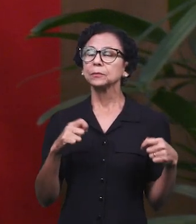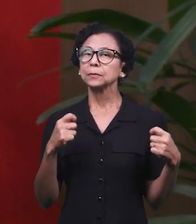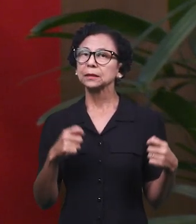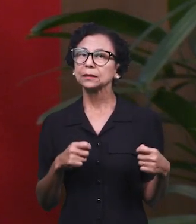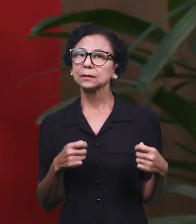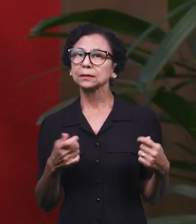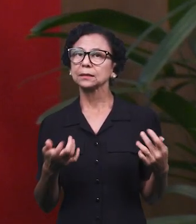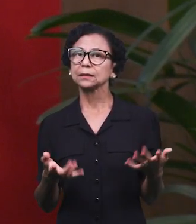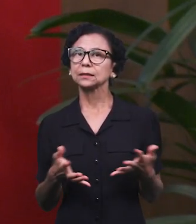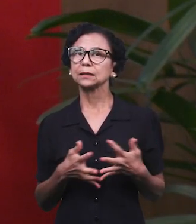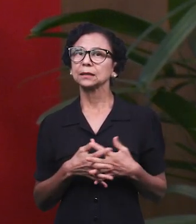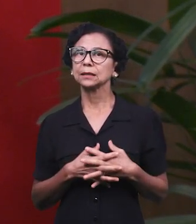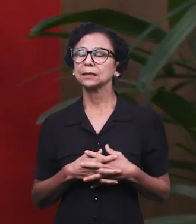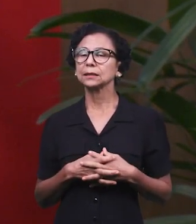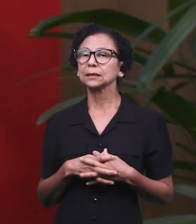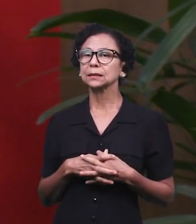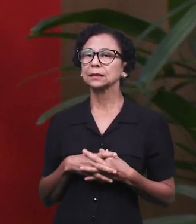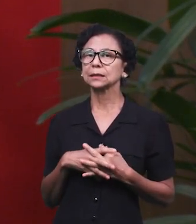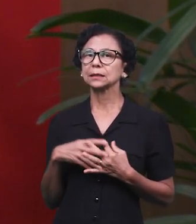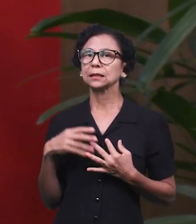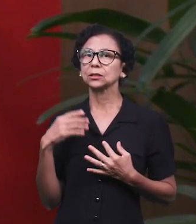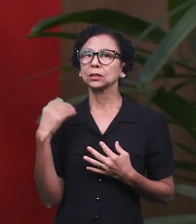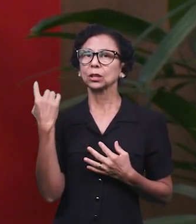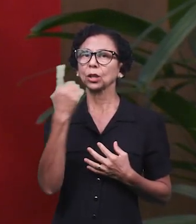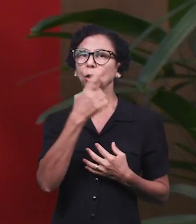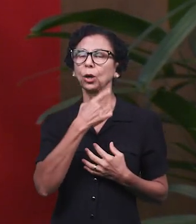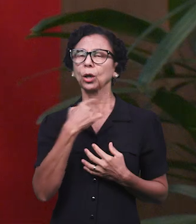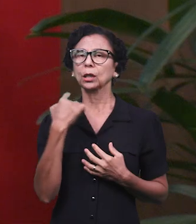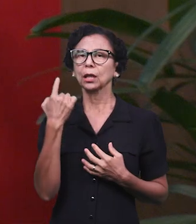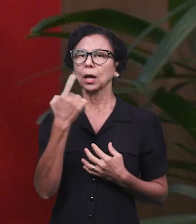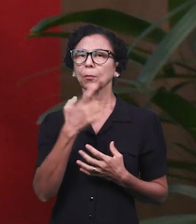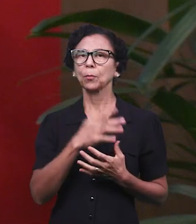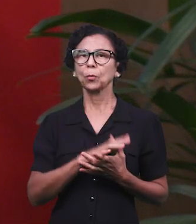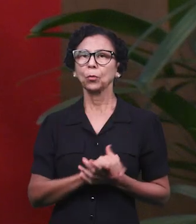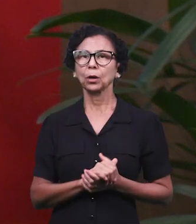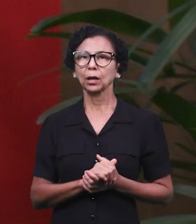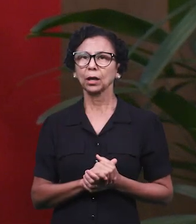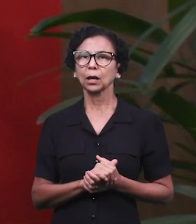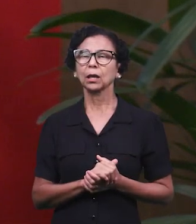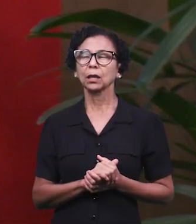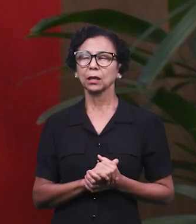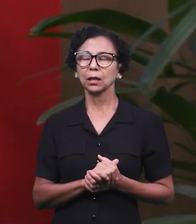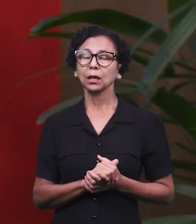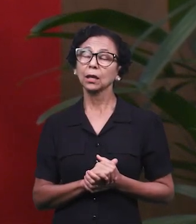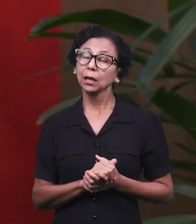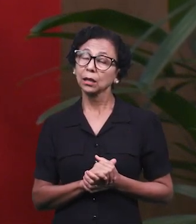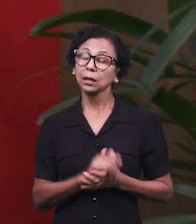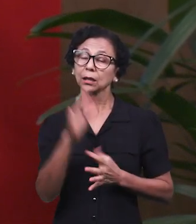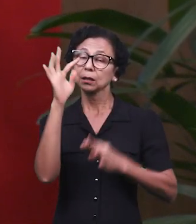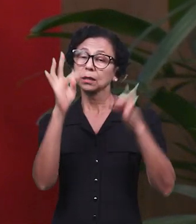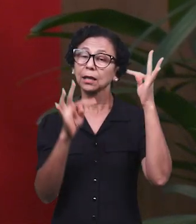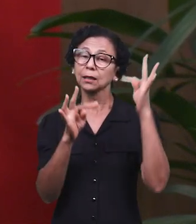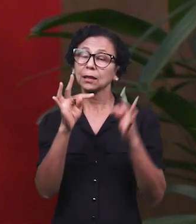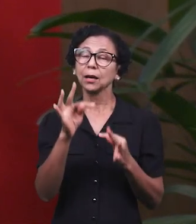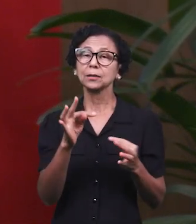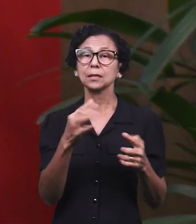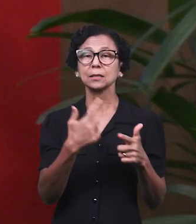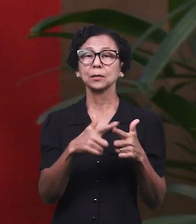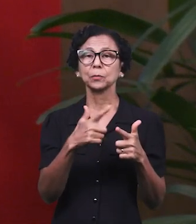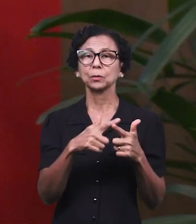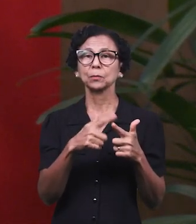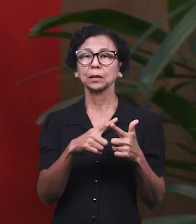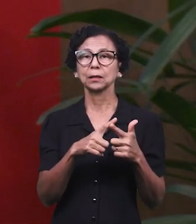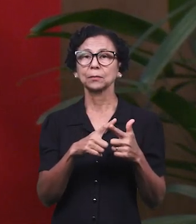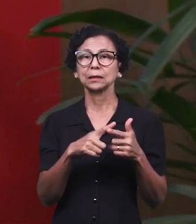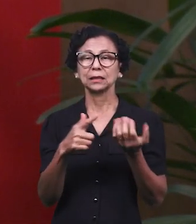de deixar que o ambiente da boca dele esteja favorável para receber o clareamento. Então, às vezes, esse paciente tem um